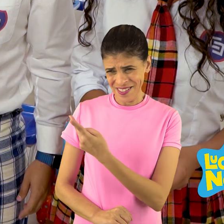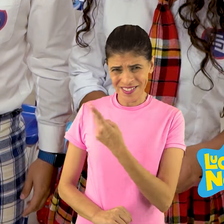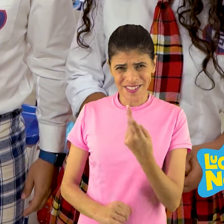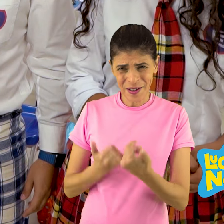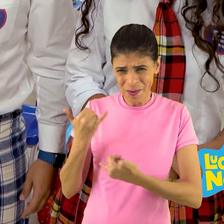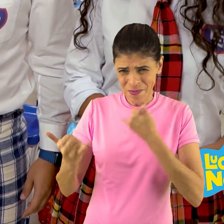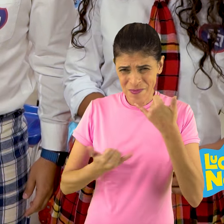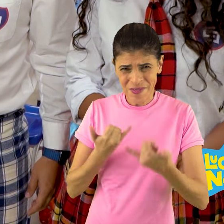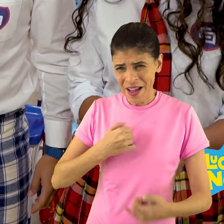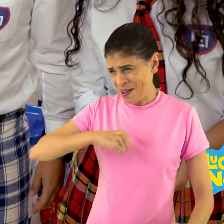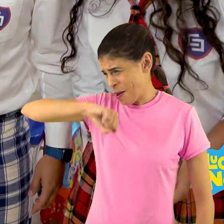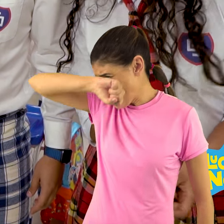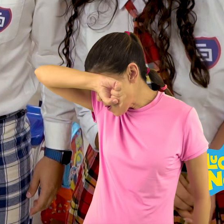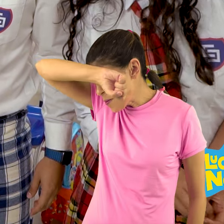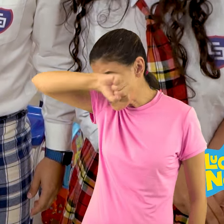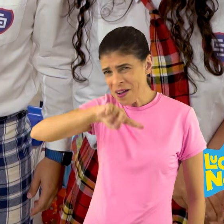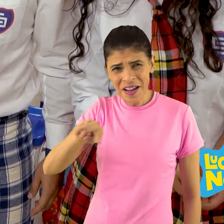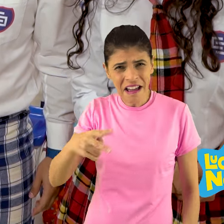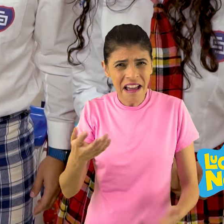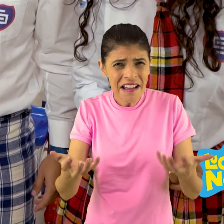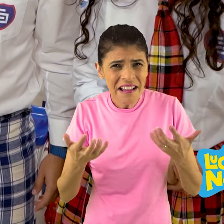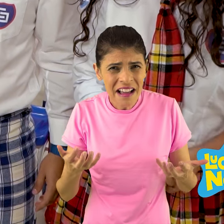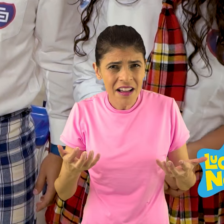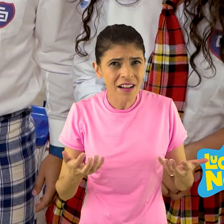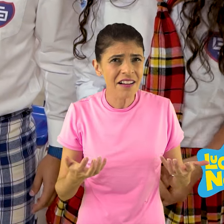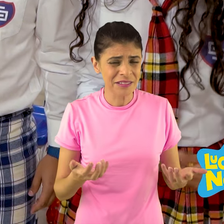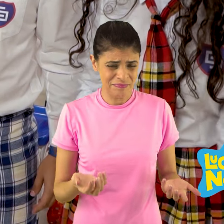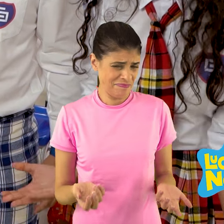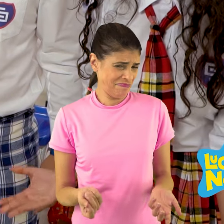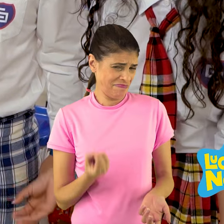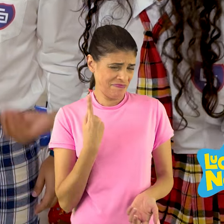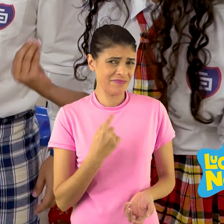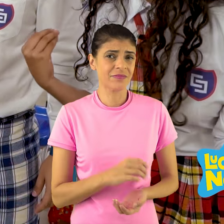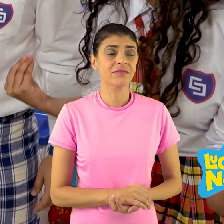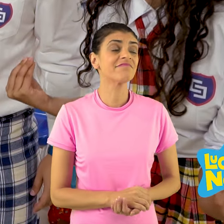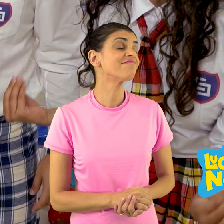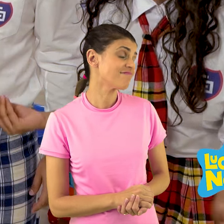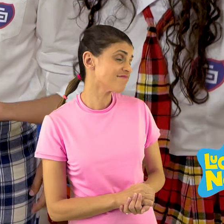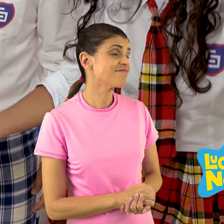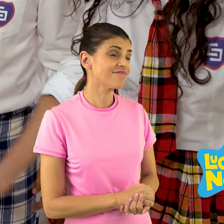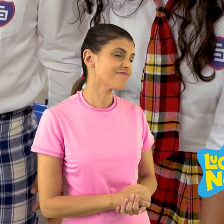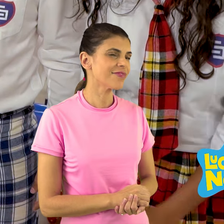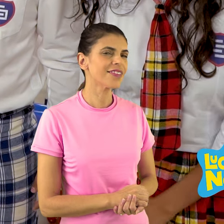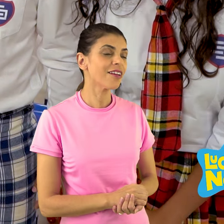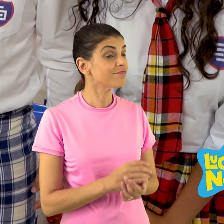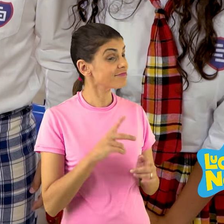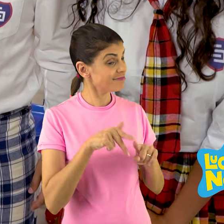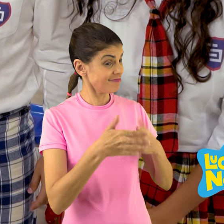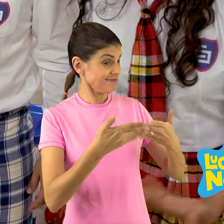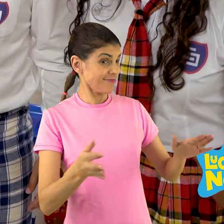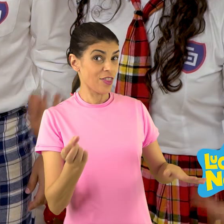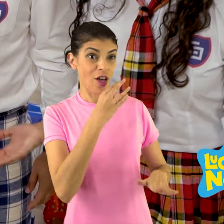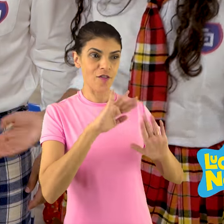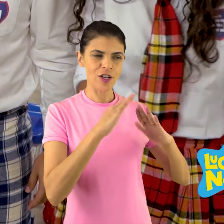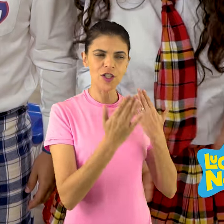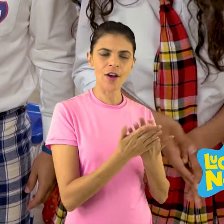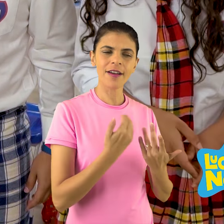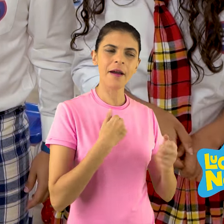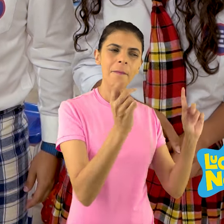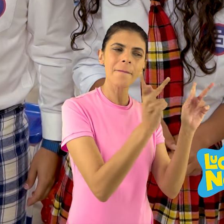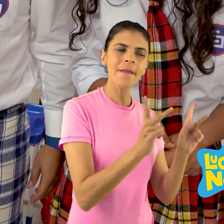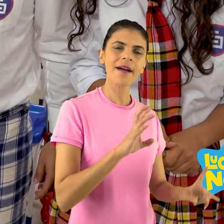brincar com a gente de pique-esconde? Essa é nova. Ei, estamos celebrando a reabertura da nossa escola. Queremos muita